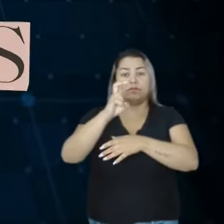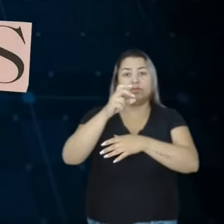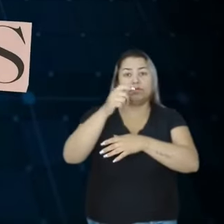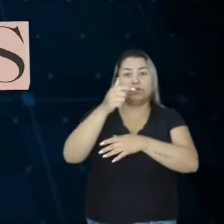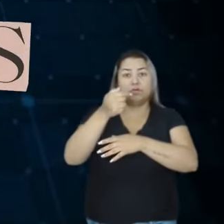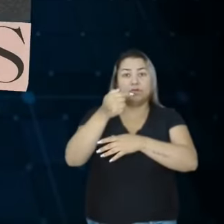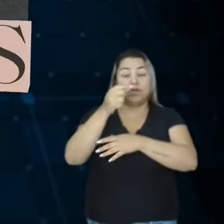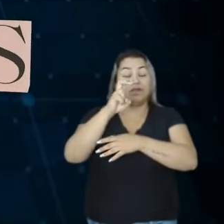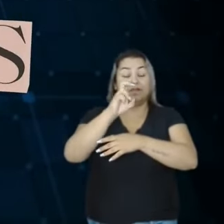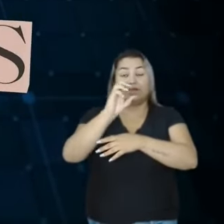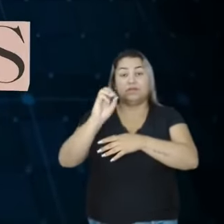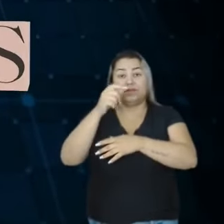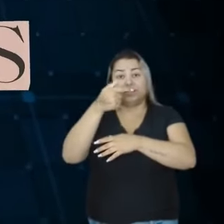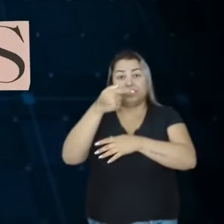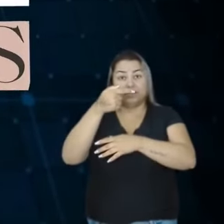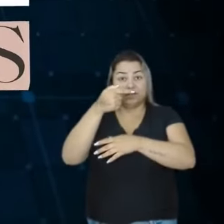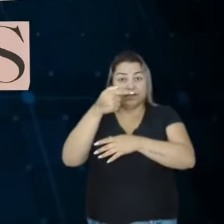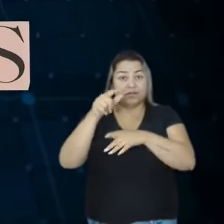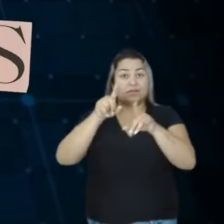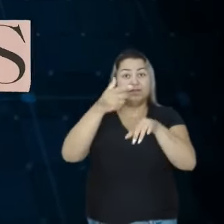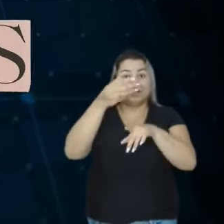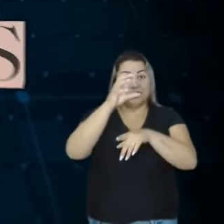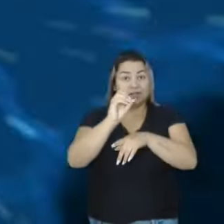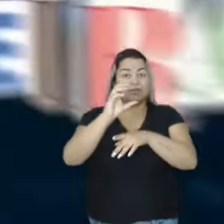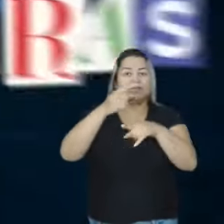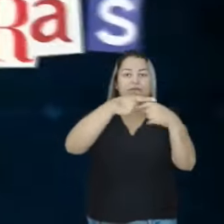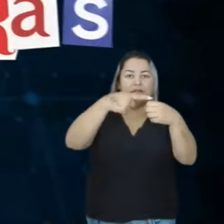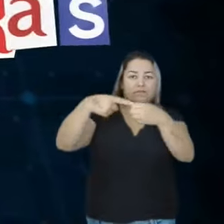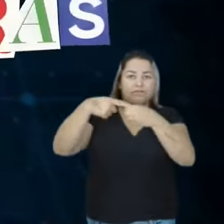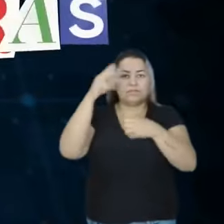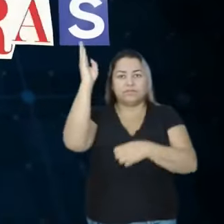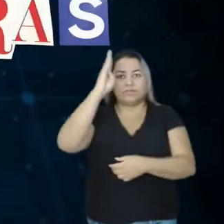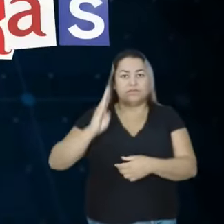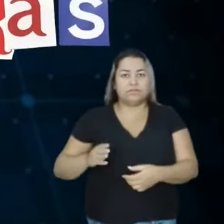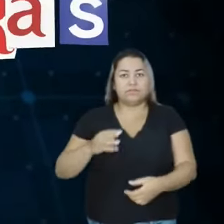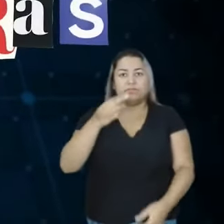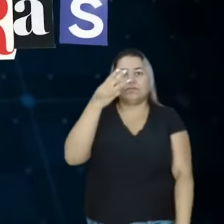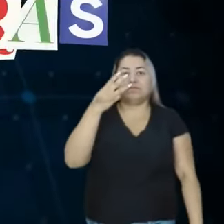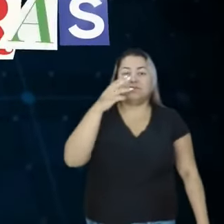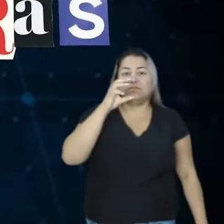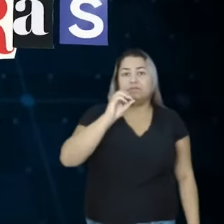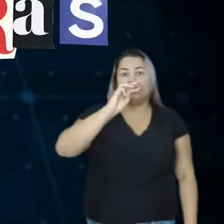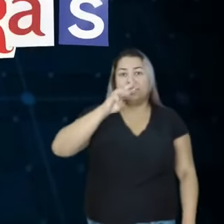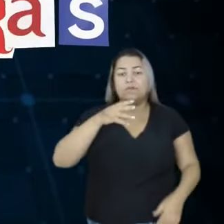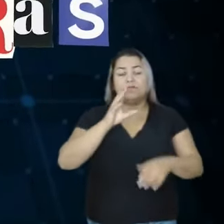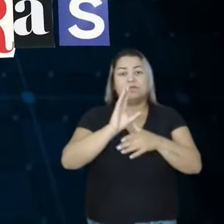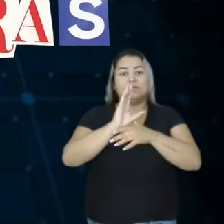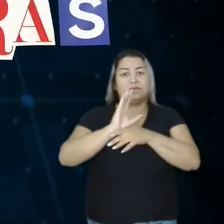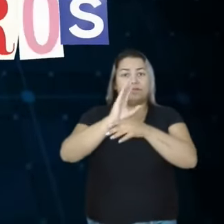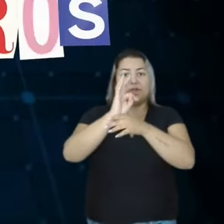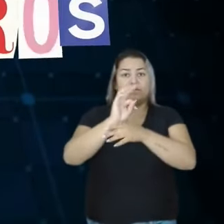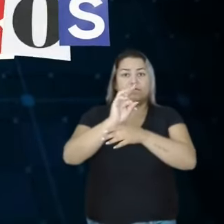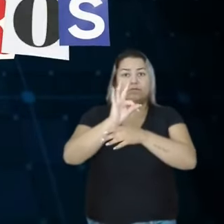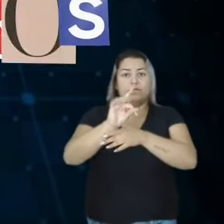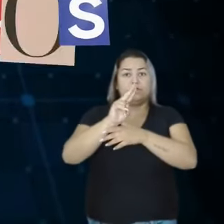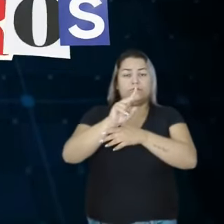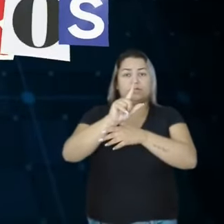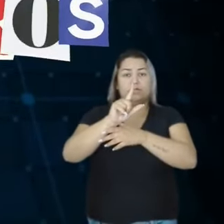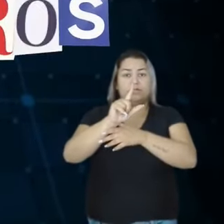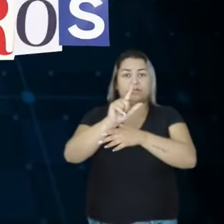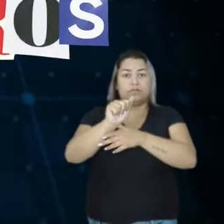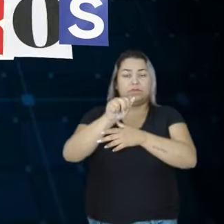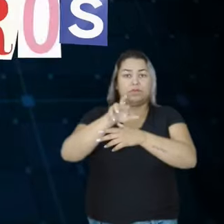5.570 cidades brasileiras. Ao todo, serão eleitos cerca de 30.500 conselheiros e conselheiras que tomarão posse